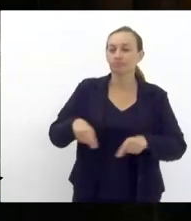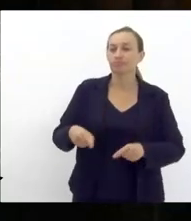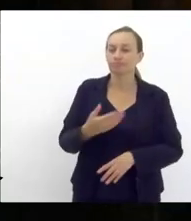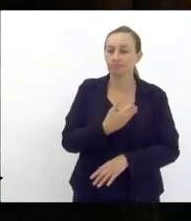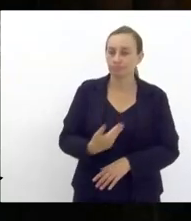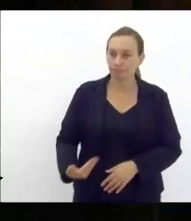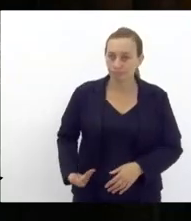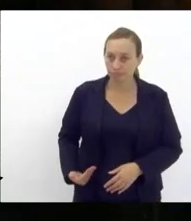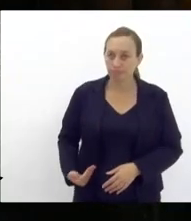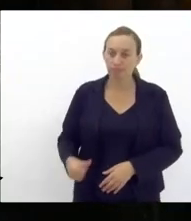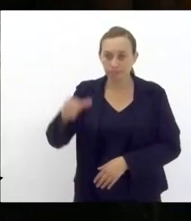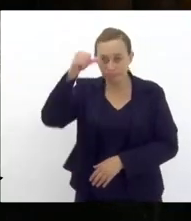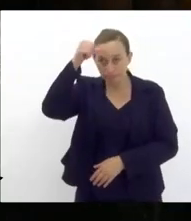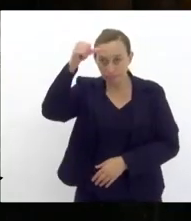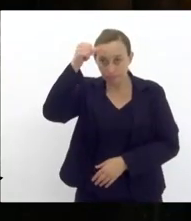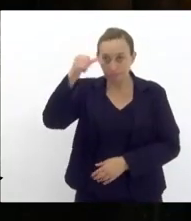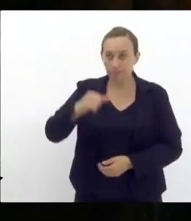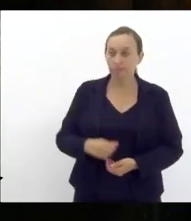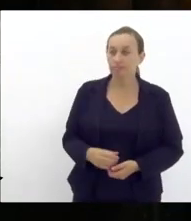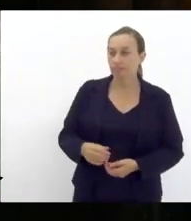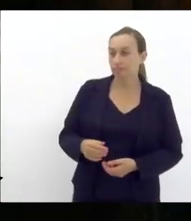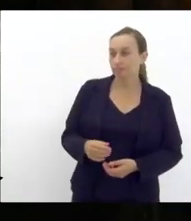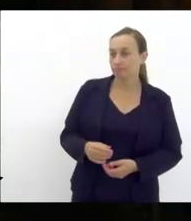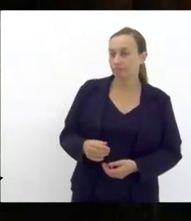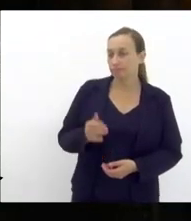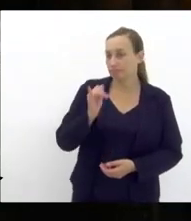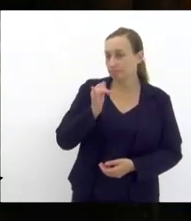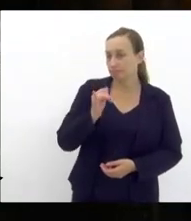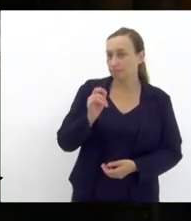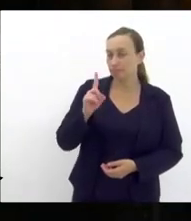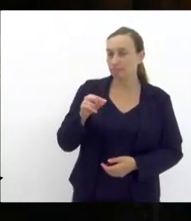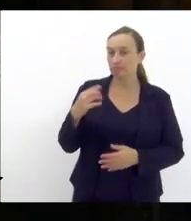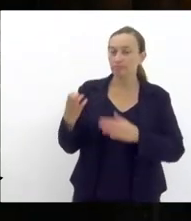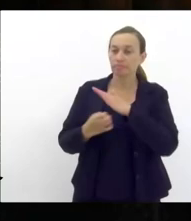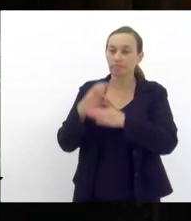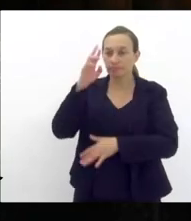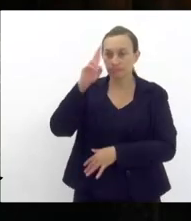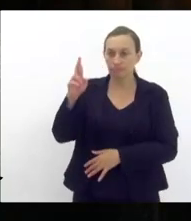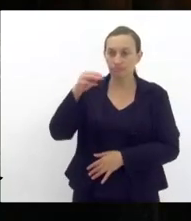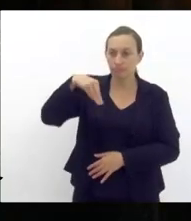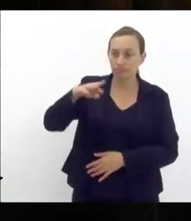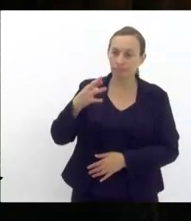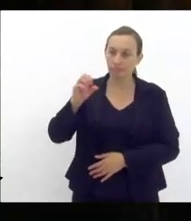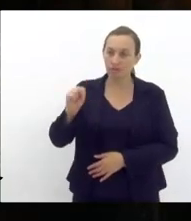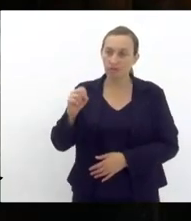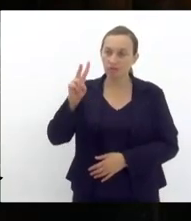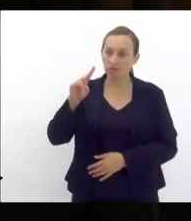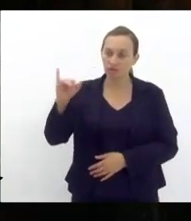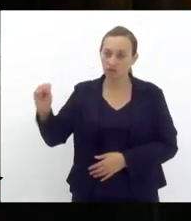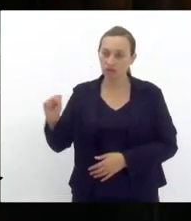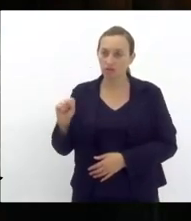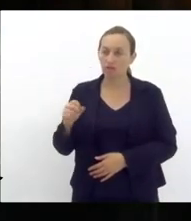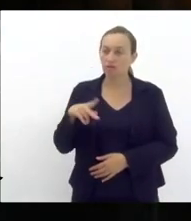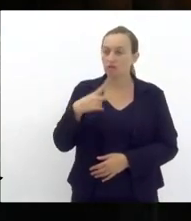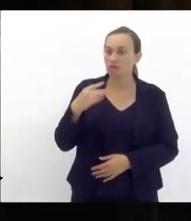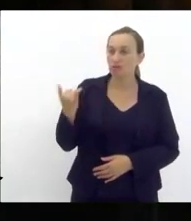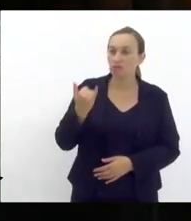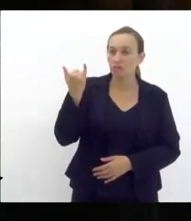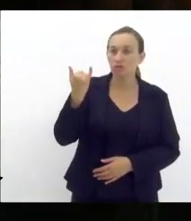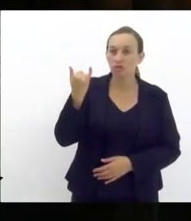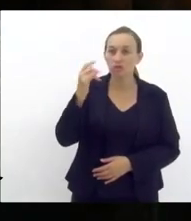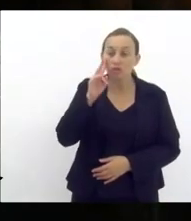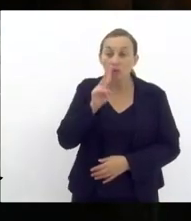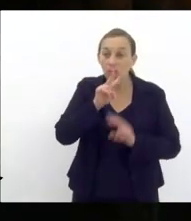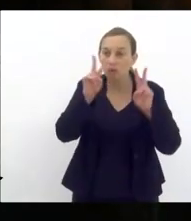governador Cláudio Castro o delator era um empresário Marcos Vinícius e foi importante olhar